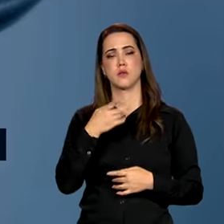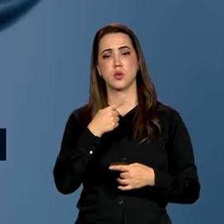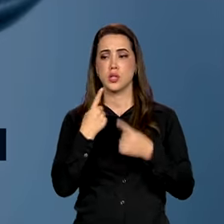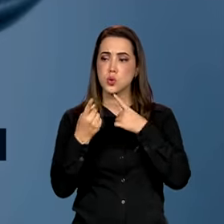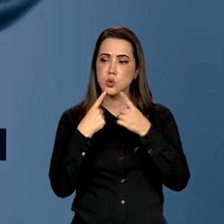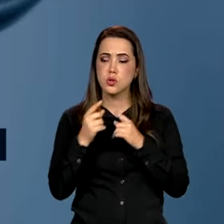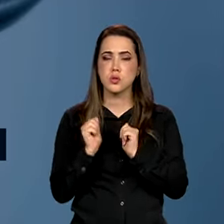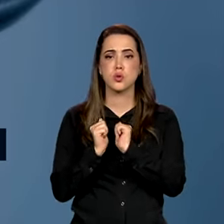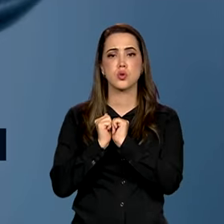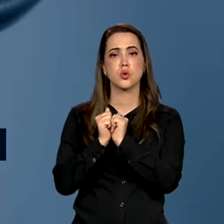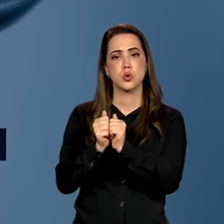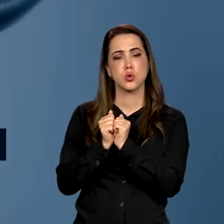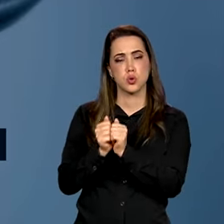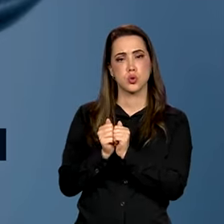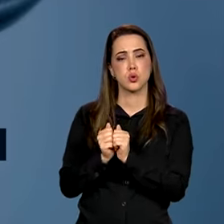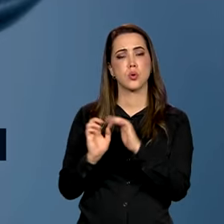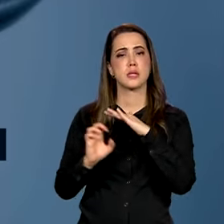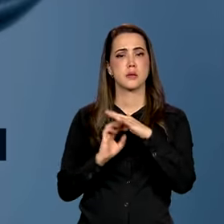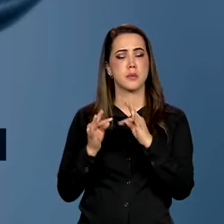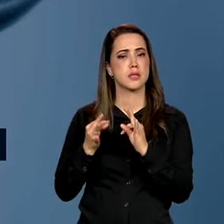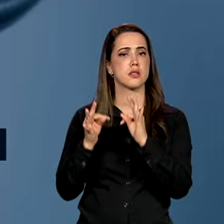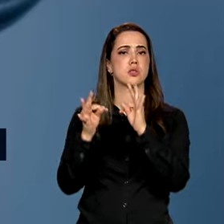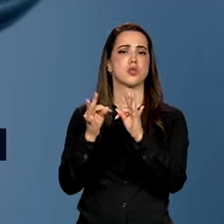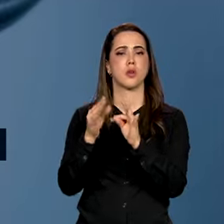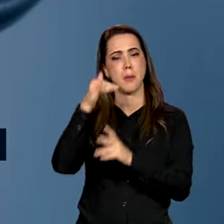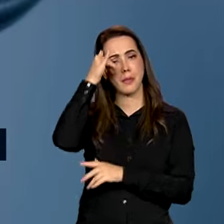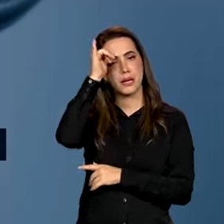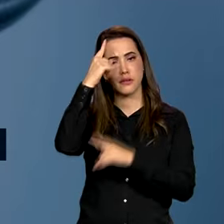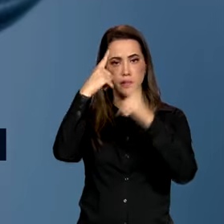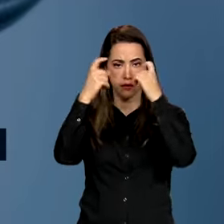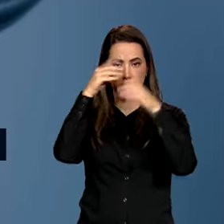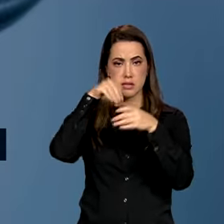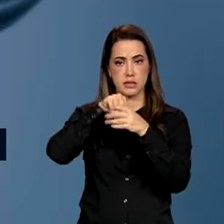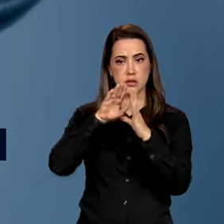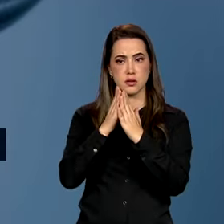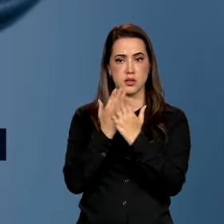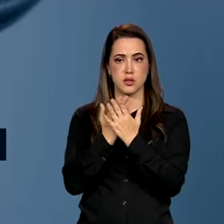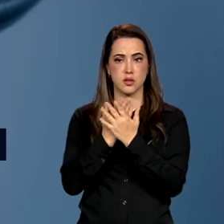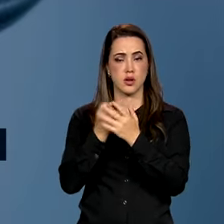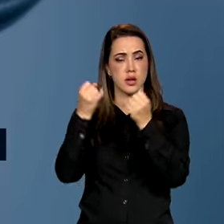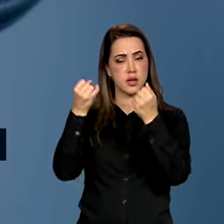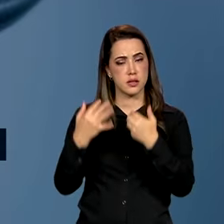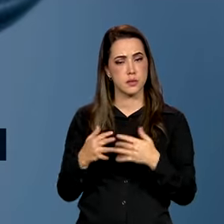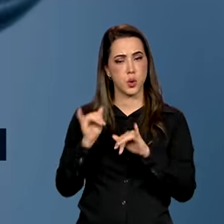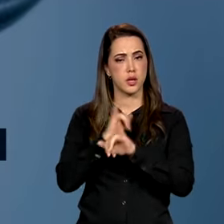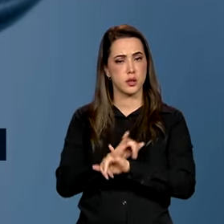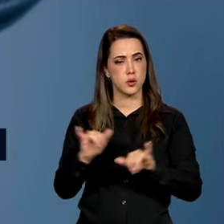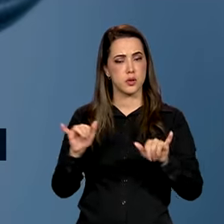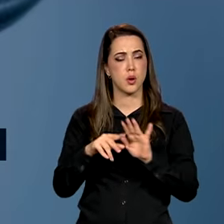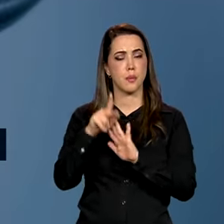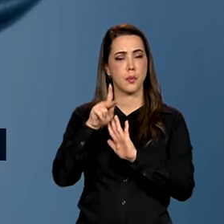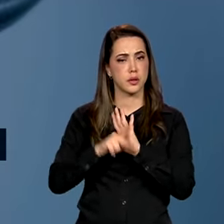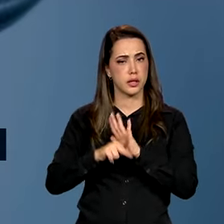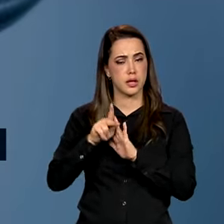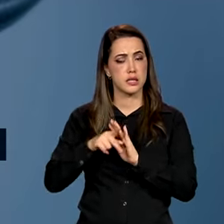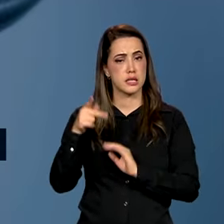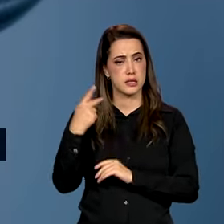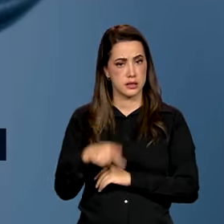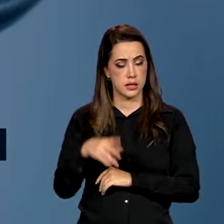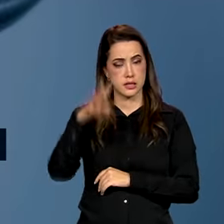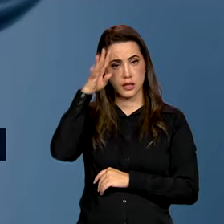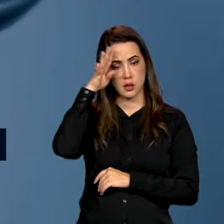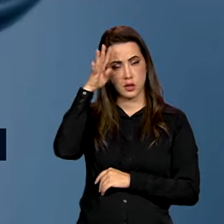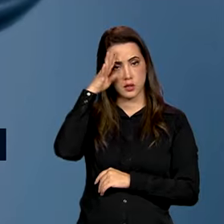com empresas de tecnologia para prevenção da violência nas escolas ele anunciou a publicação de uma portaria nesta quarta-feira